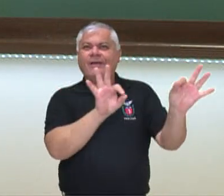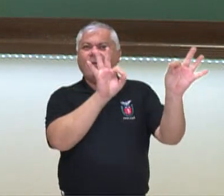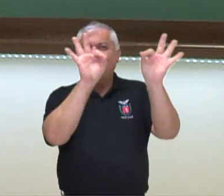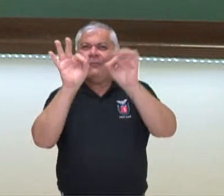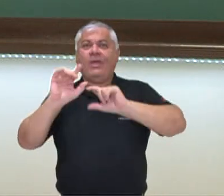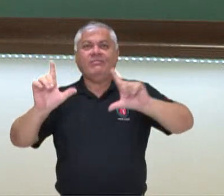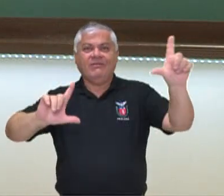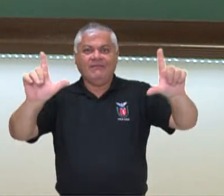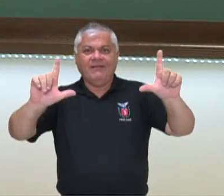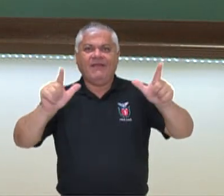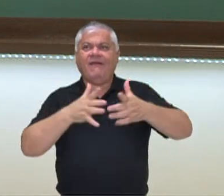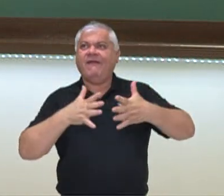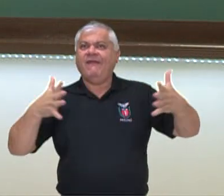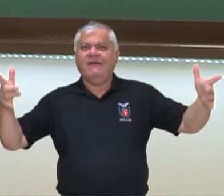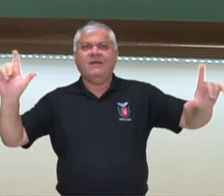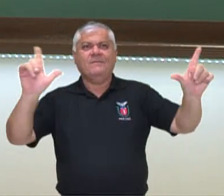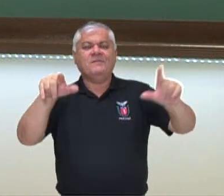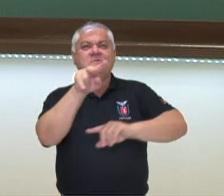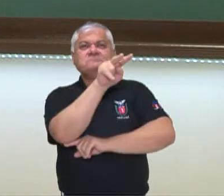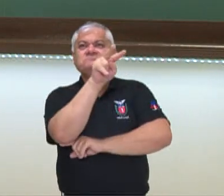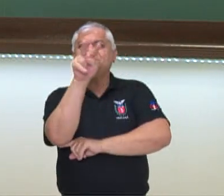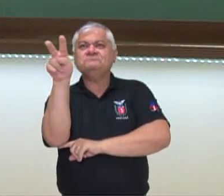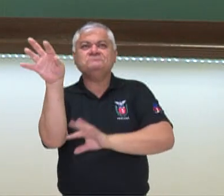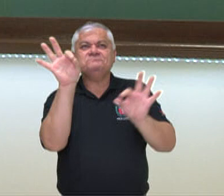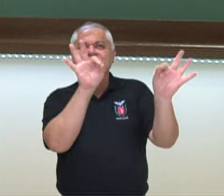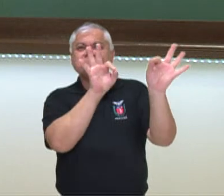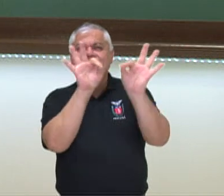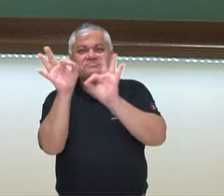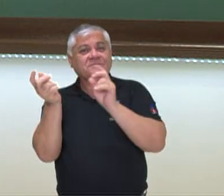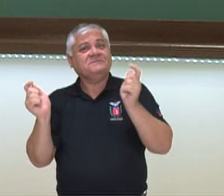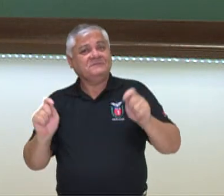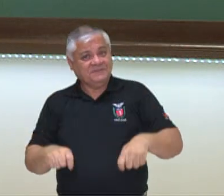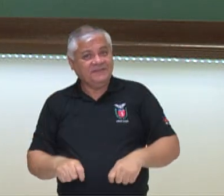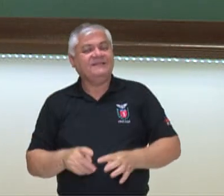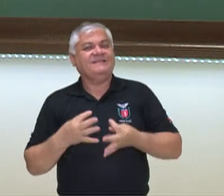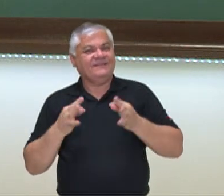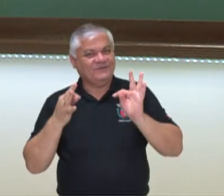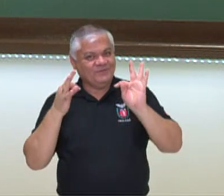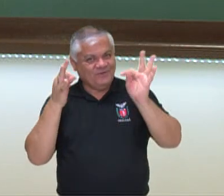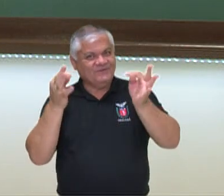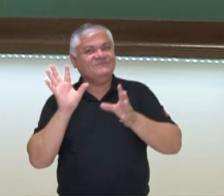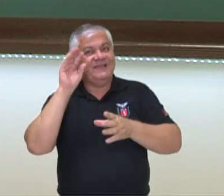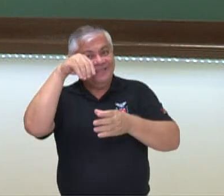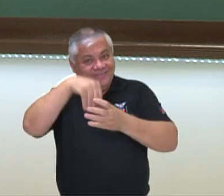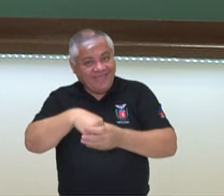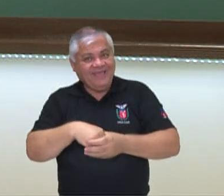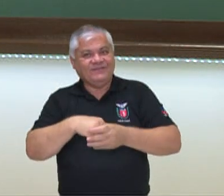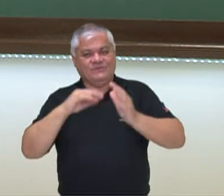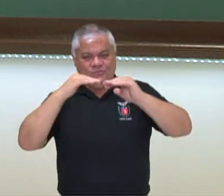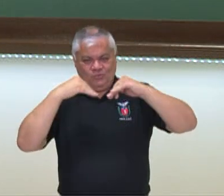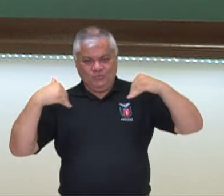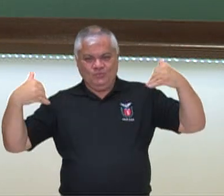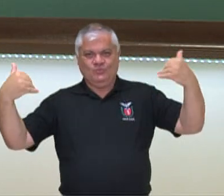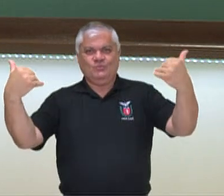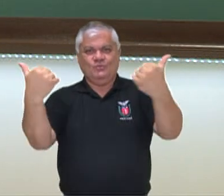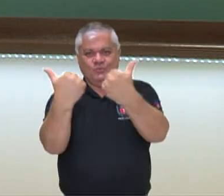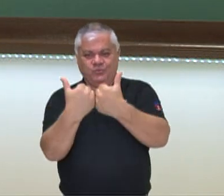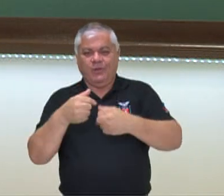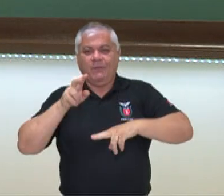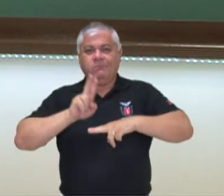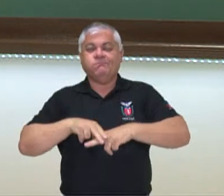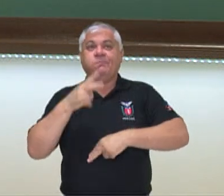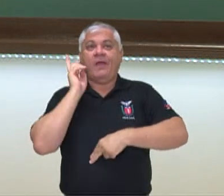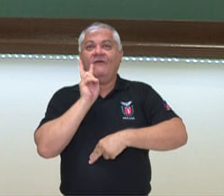melhores momentos. Você consegue assistir mesmo estando, né, dentro do estádio. Então esses são os usos,